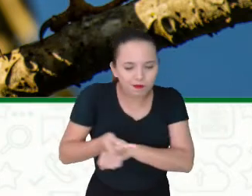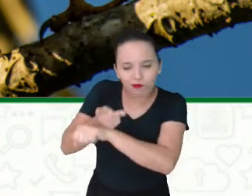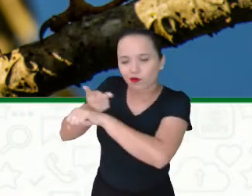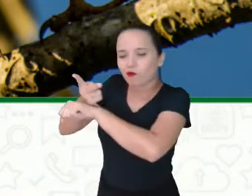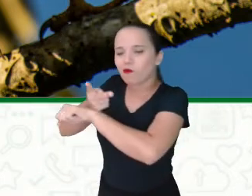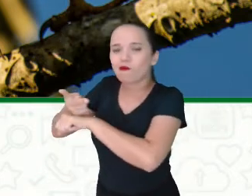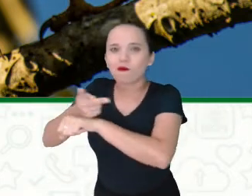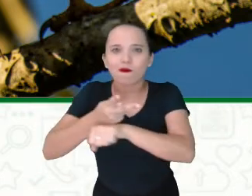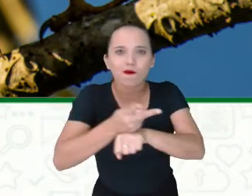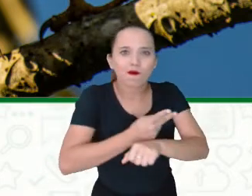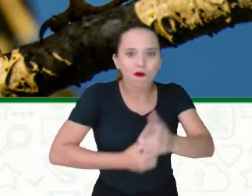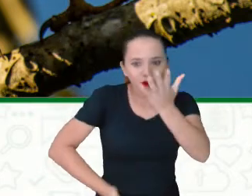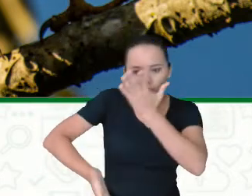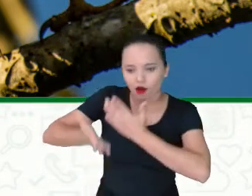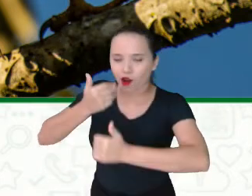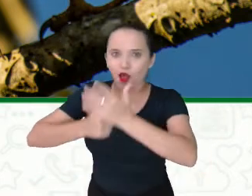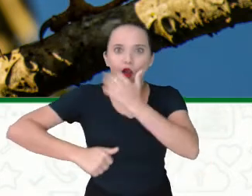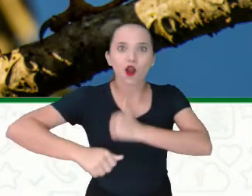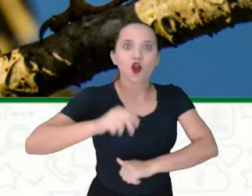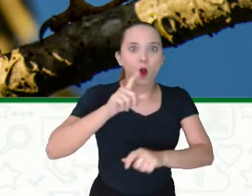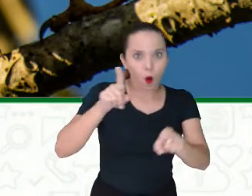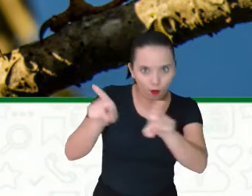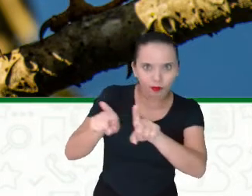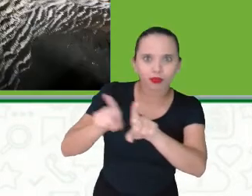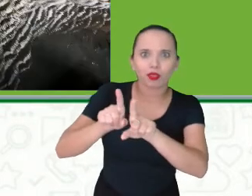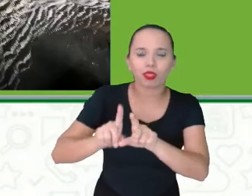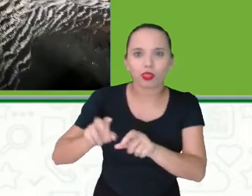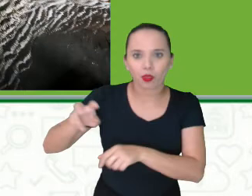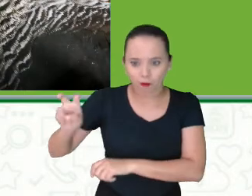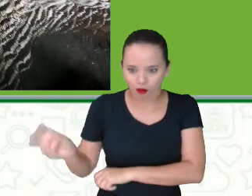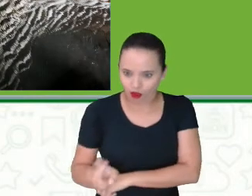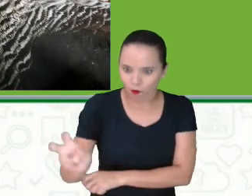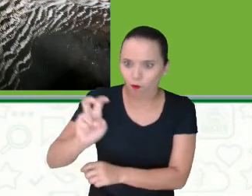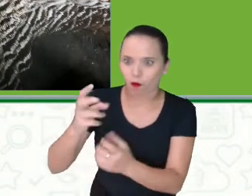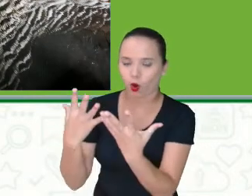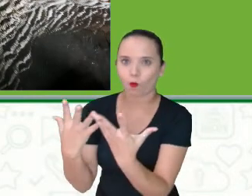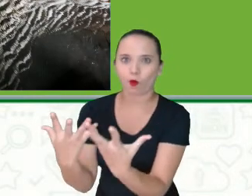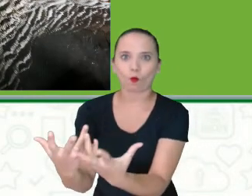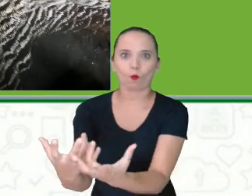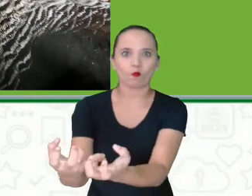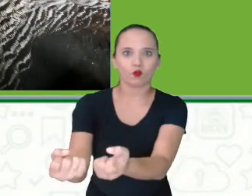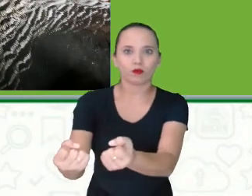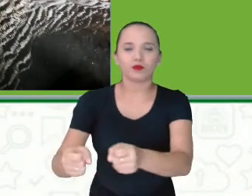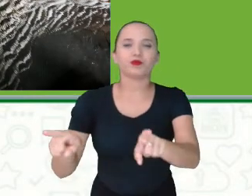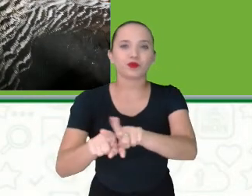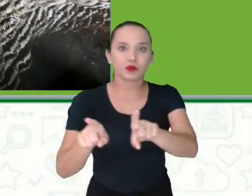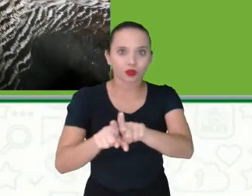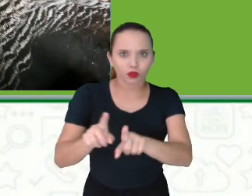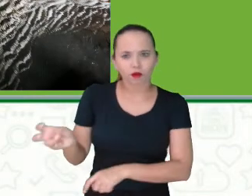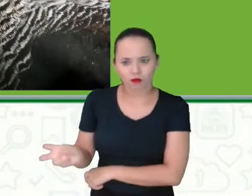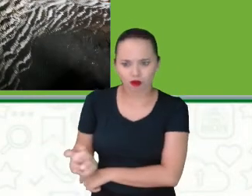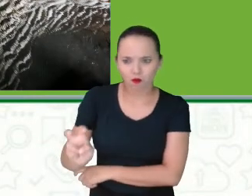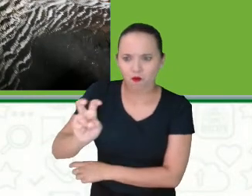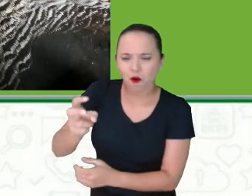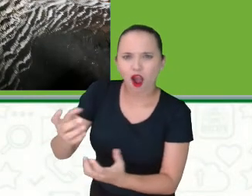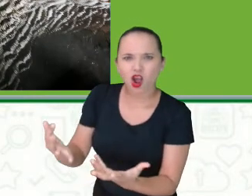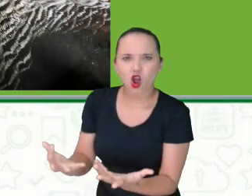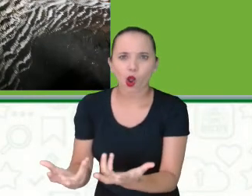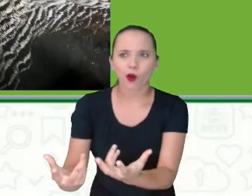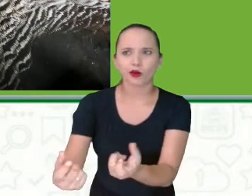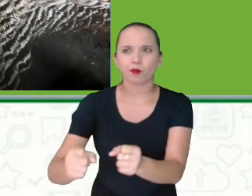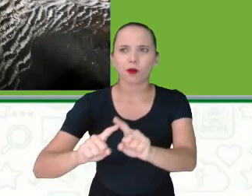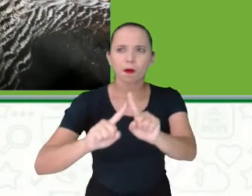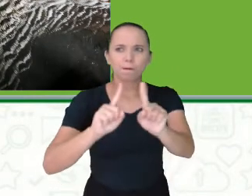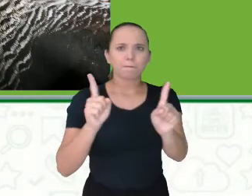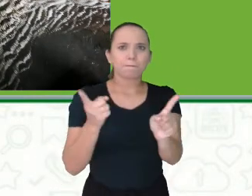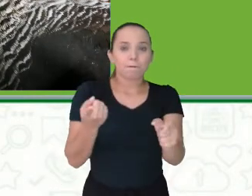carcará, come inté cobra queimada. Come inté cobra queimada, né? Então, mas